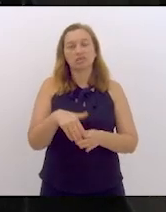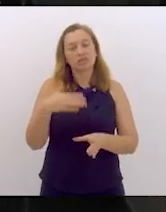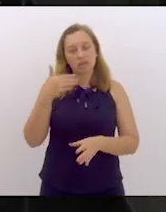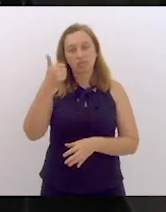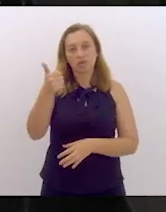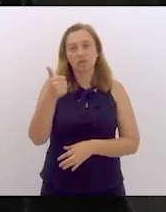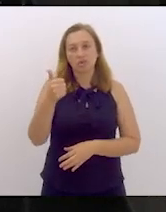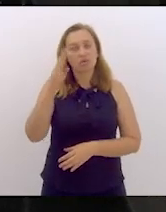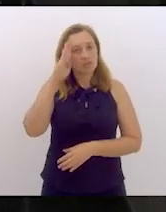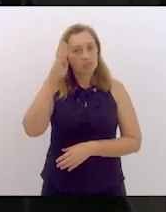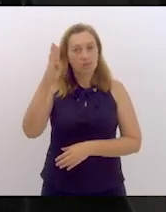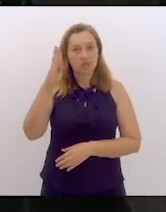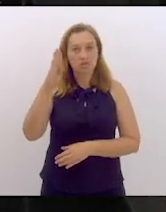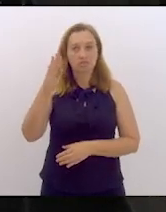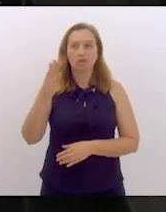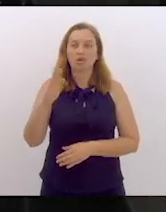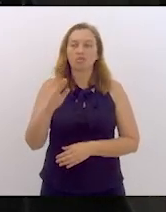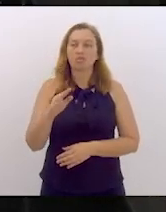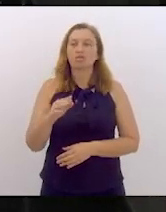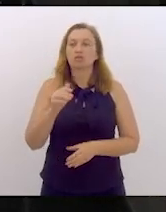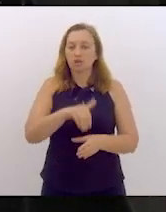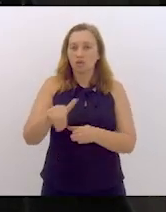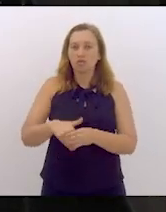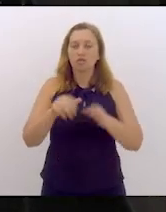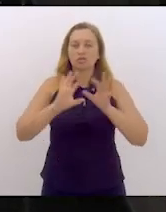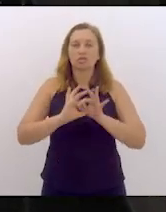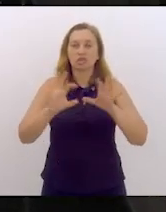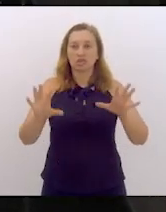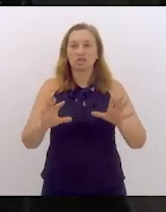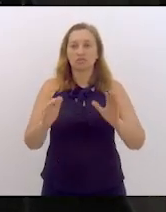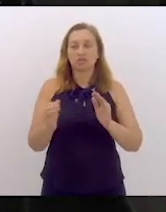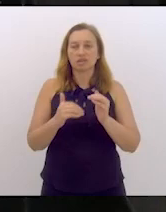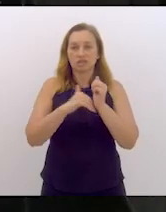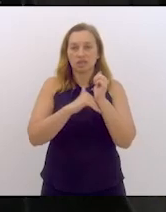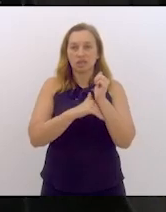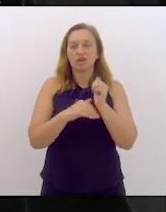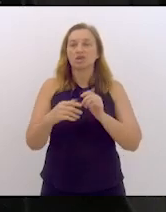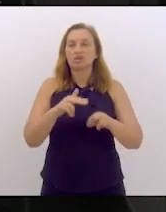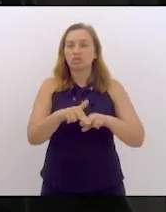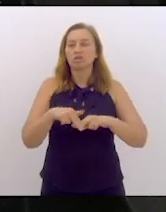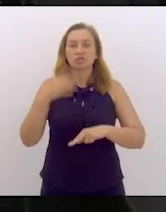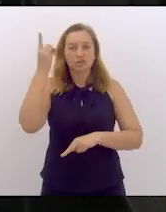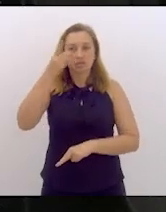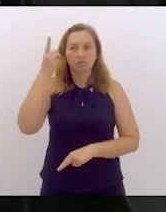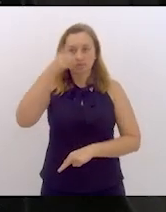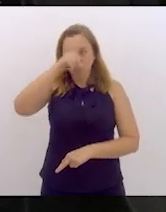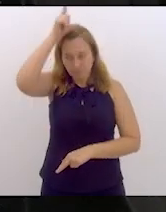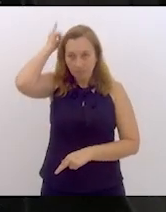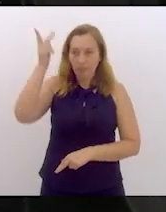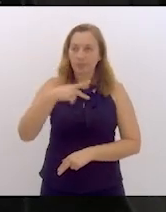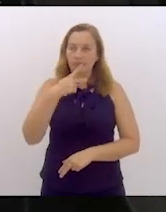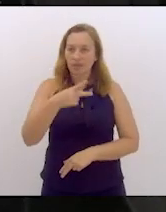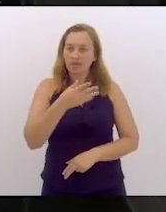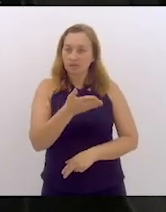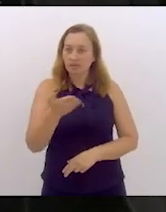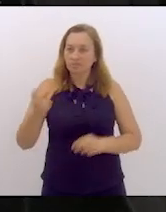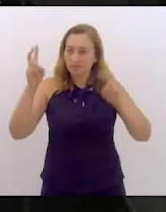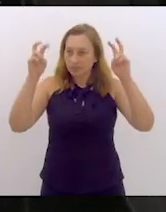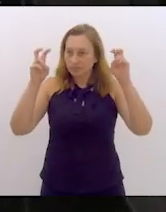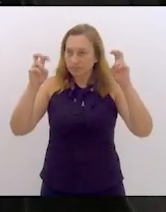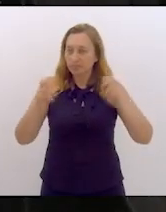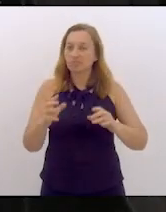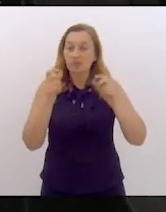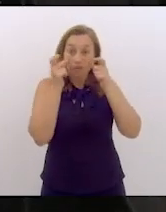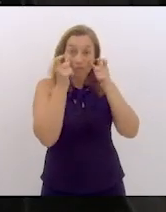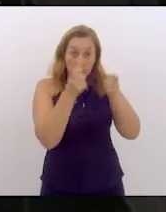o principal instrumento da soberania Popular que é o voto livre e secreto por isso o Deputado Luiz Paulo faço aqui essa manifestação por um